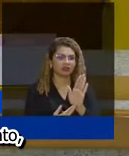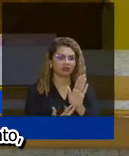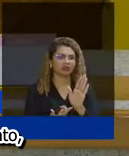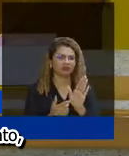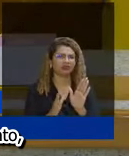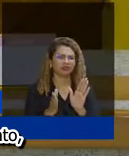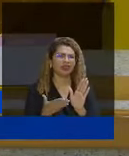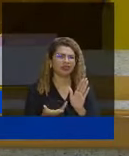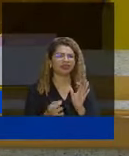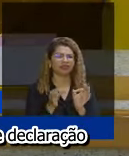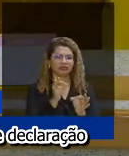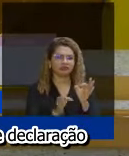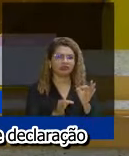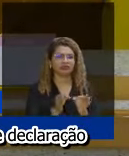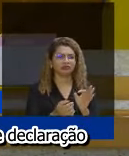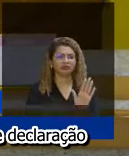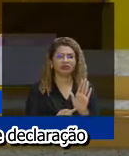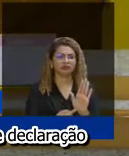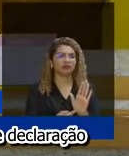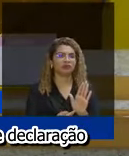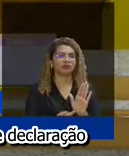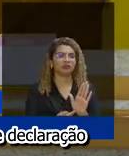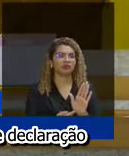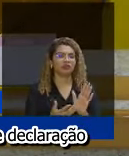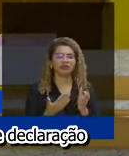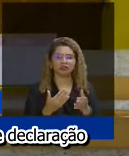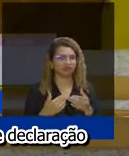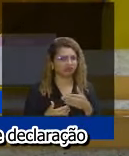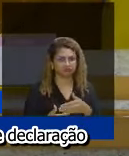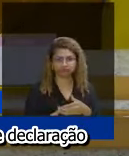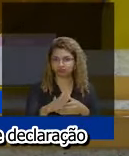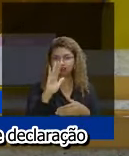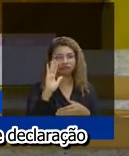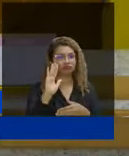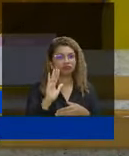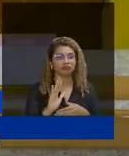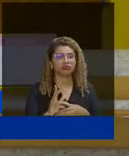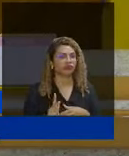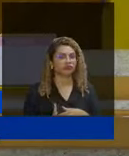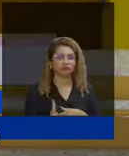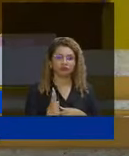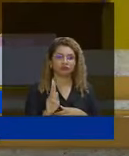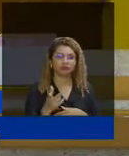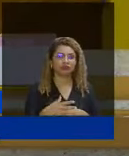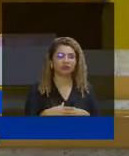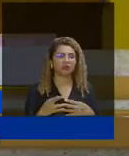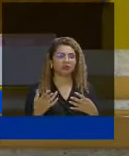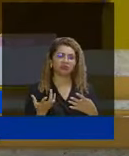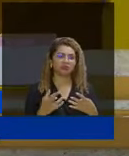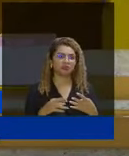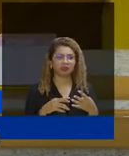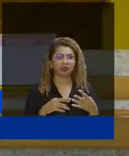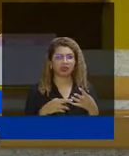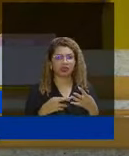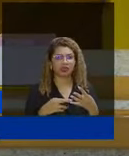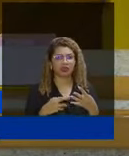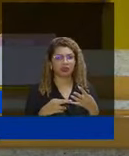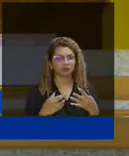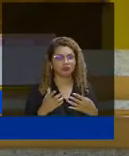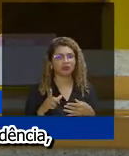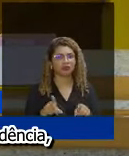agora em julgamento, porque aí Vossa Excelência já dá prosseguimento. São embargos de declaração também no recurso eleitoral, o número 6 da